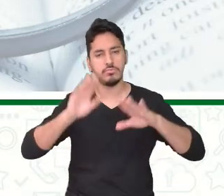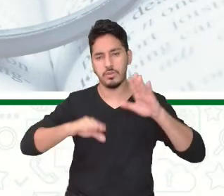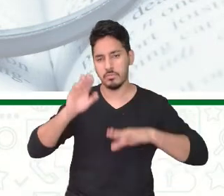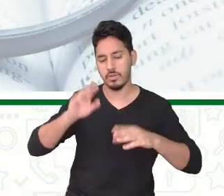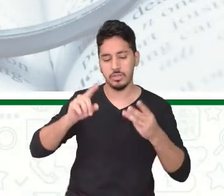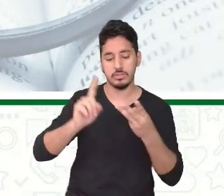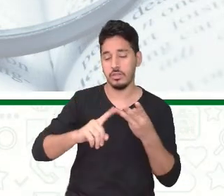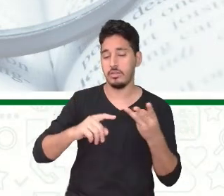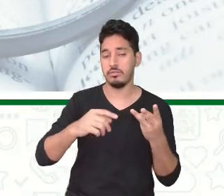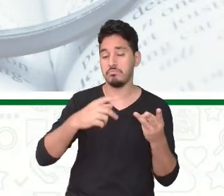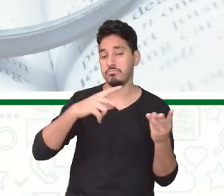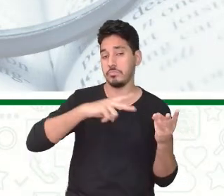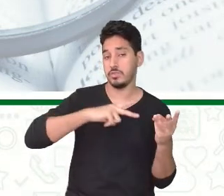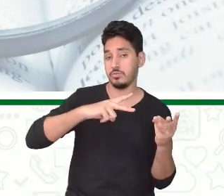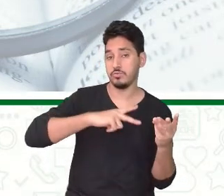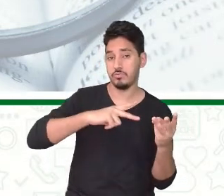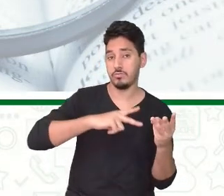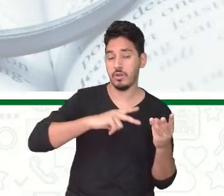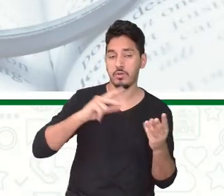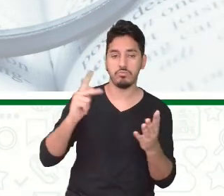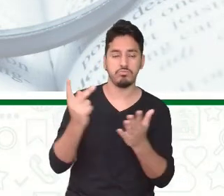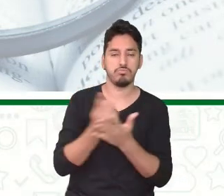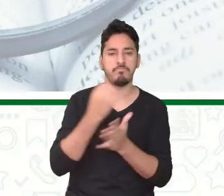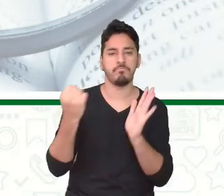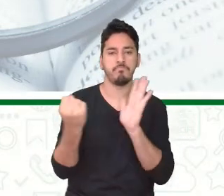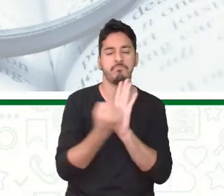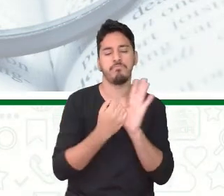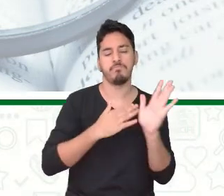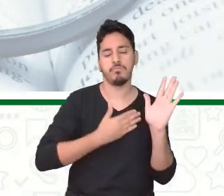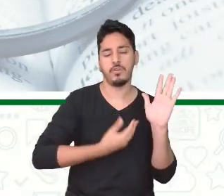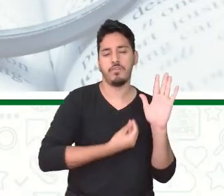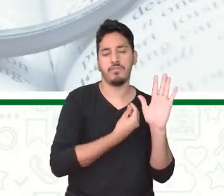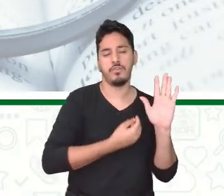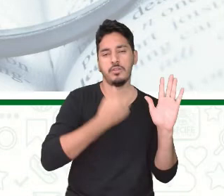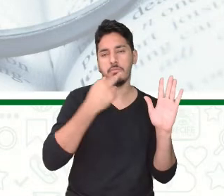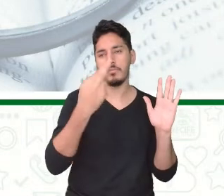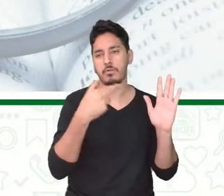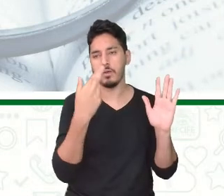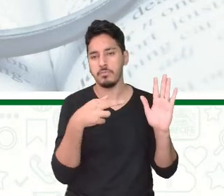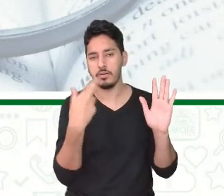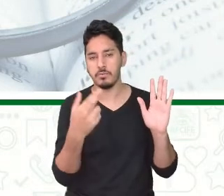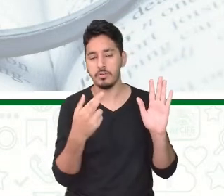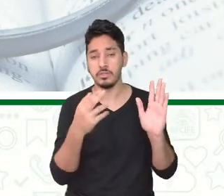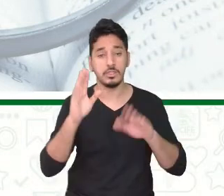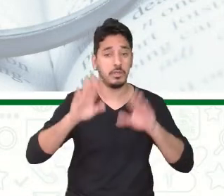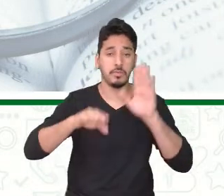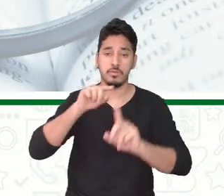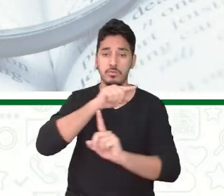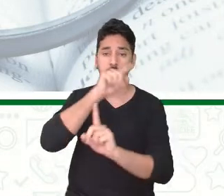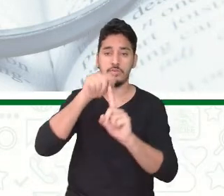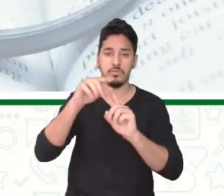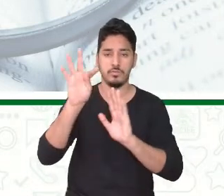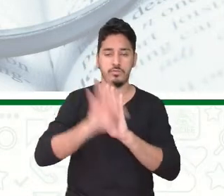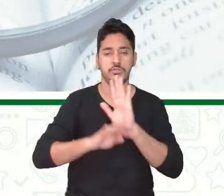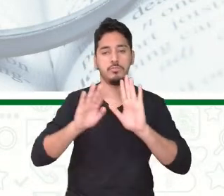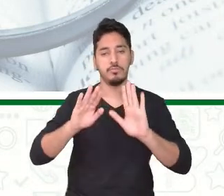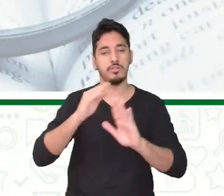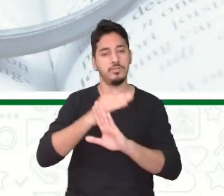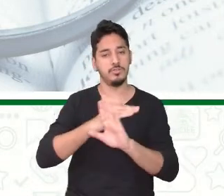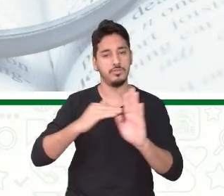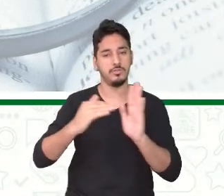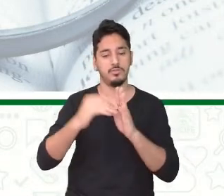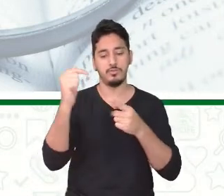relato pessoal, de um acontecimento marcante na sua vida, depende do objetivo do texto, mas todos